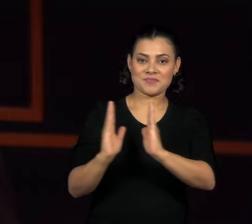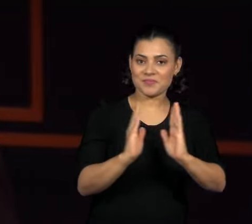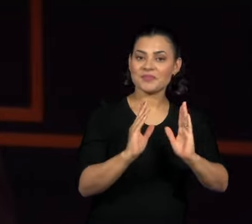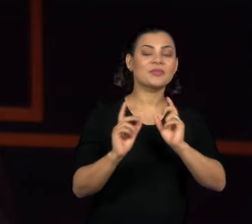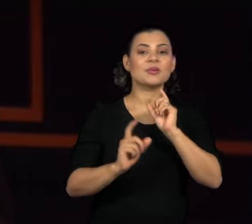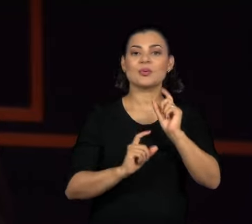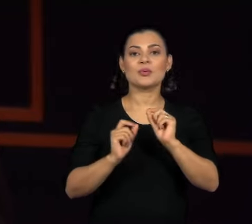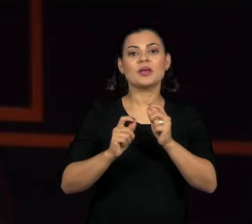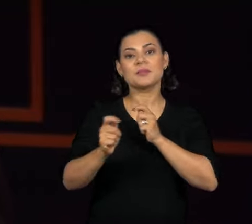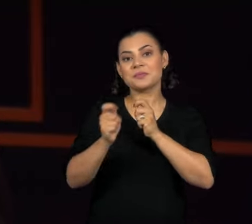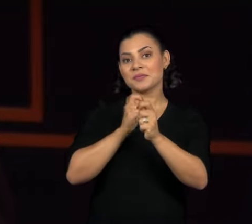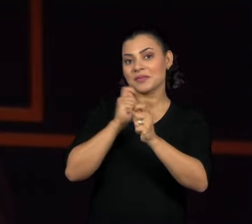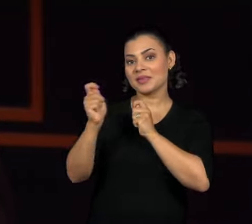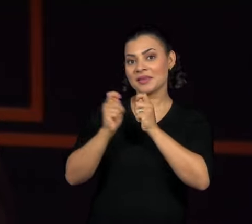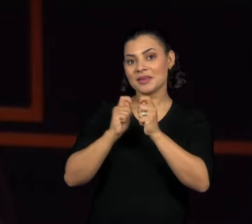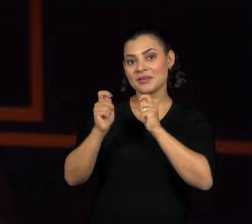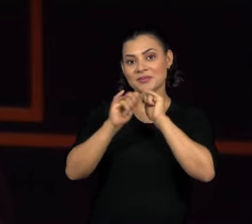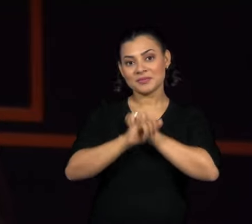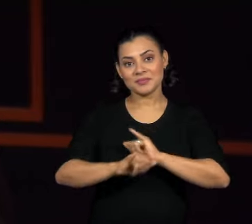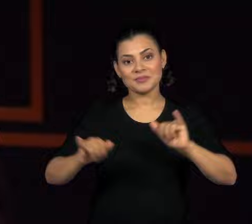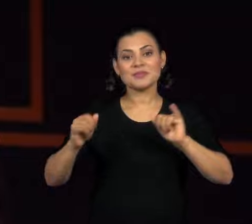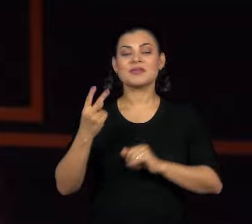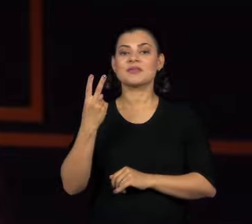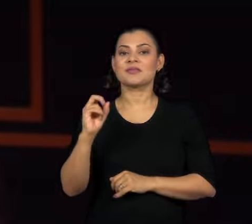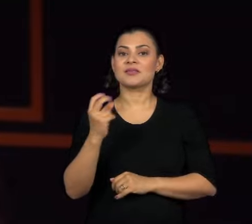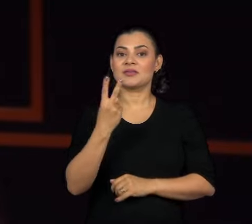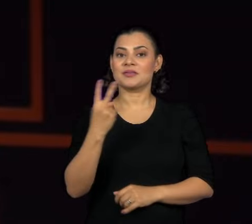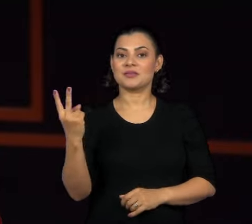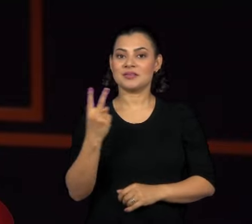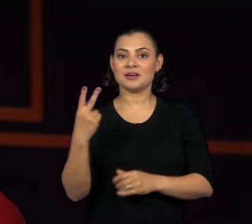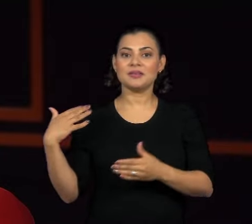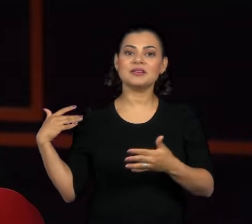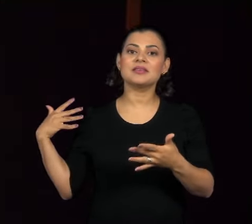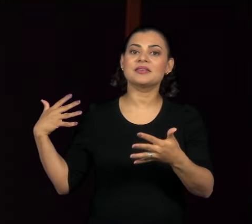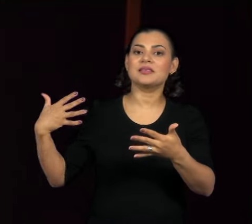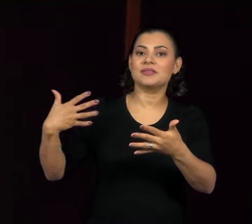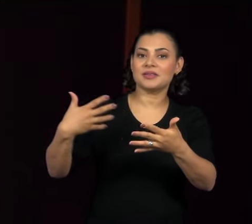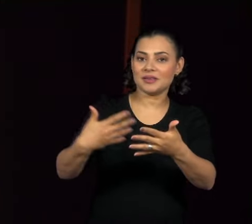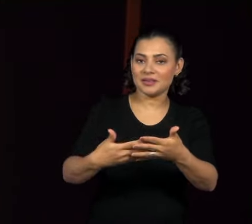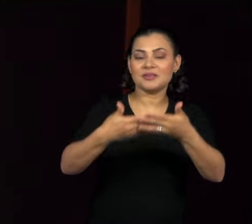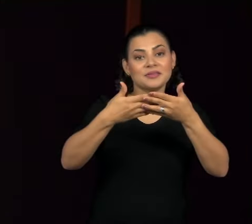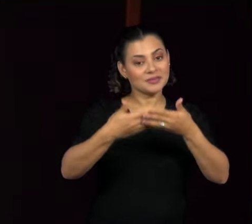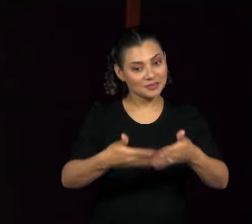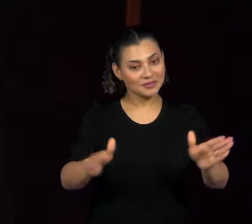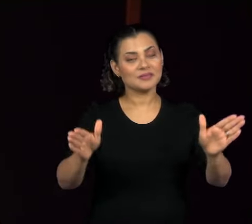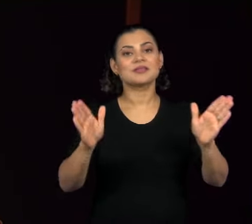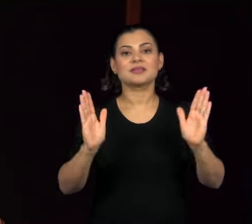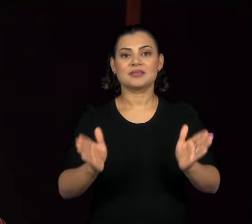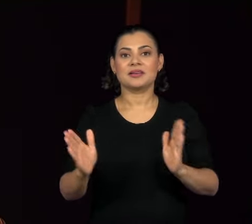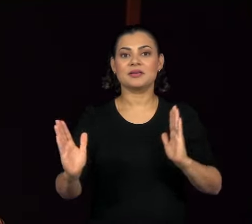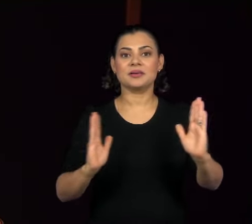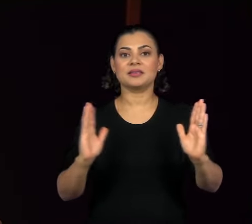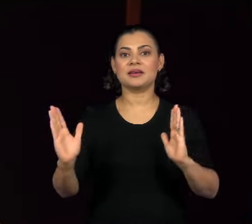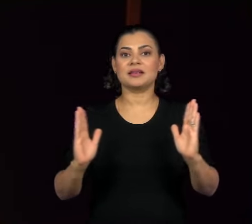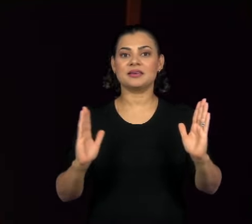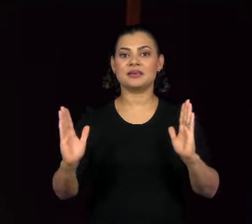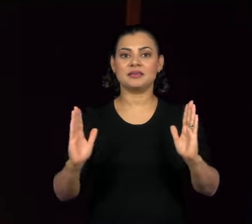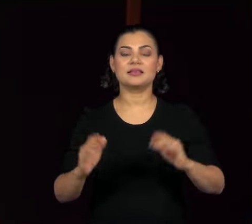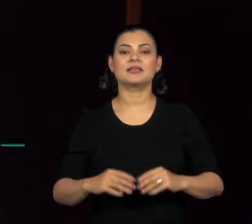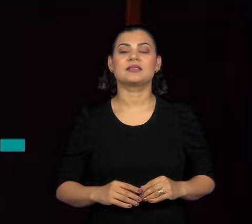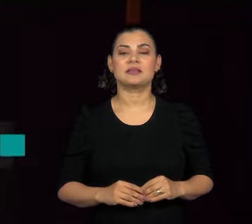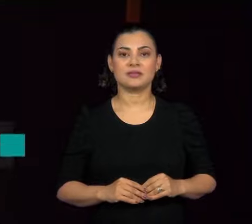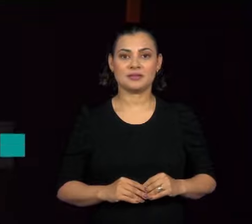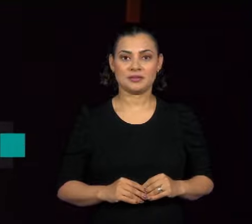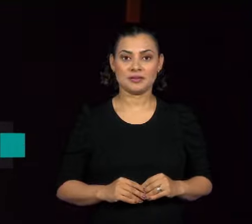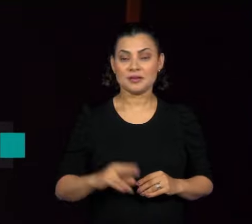inéditos das entrevistas que fizemos ao longo de 2022. Certo, Cris? Isso mesmo. Mais algumas revelações e